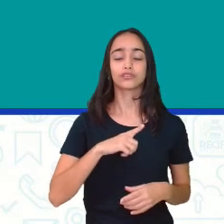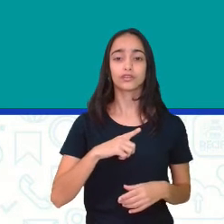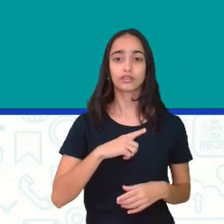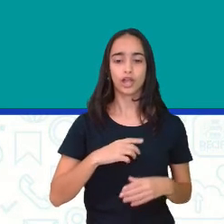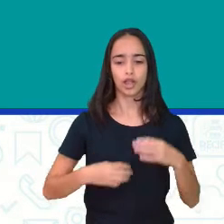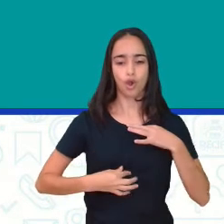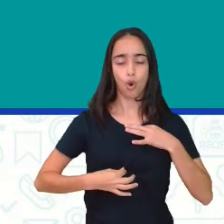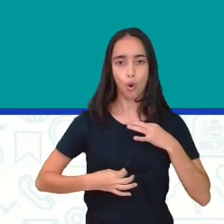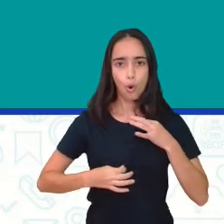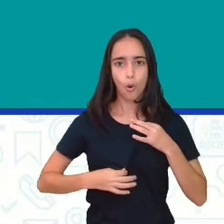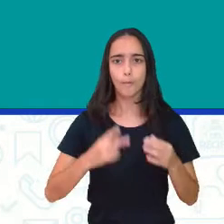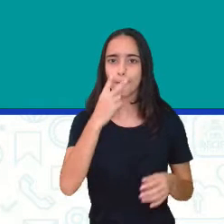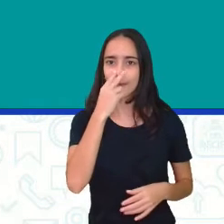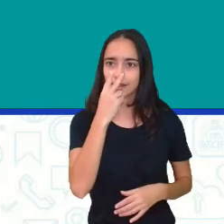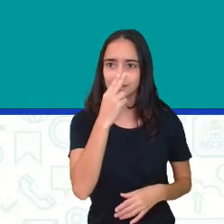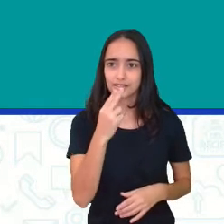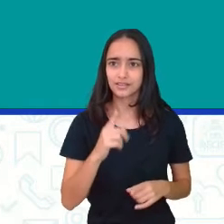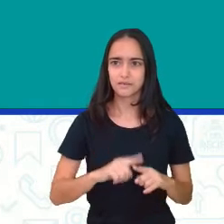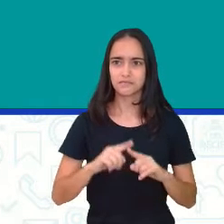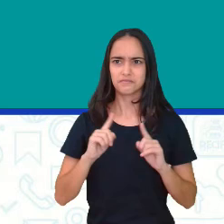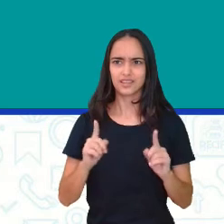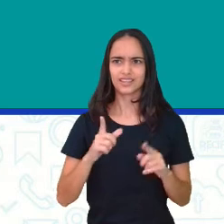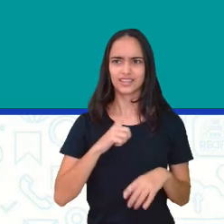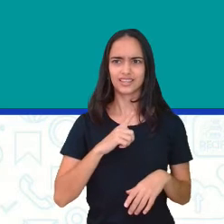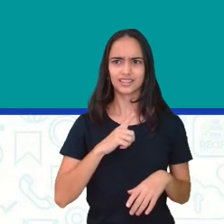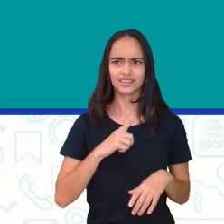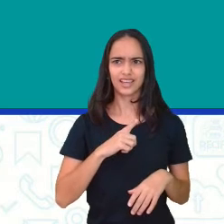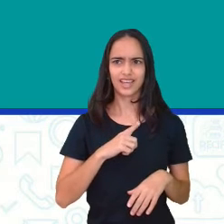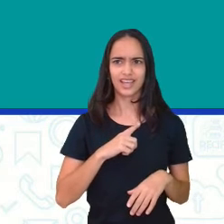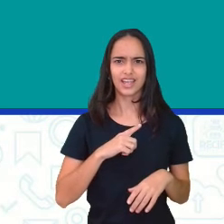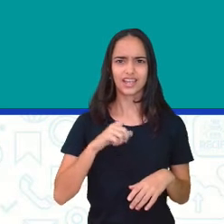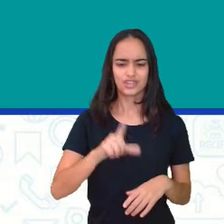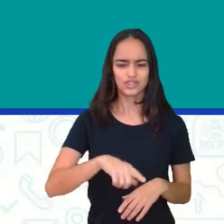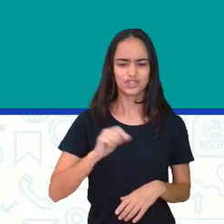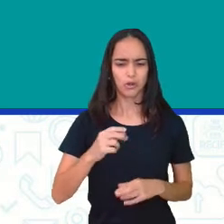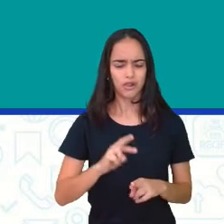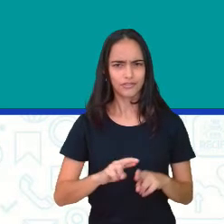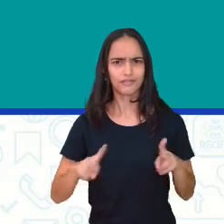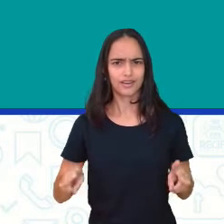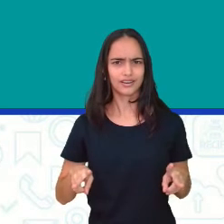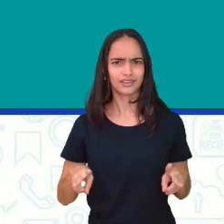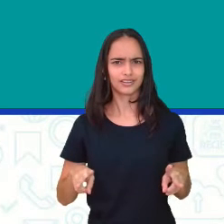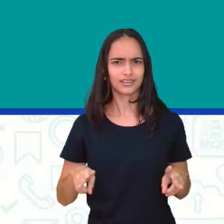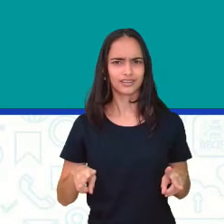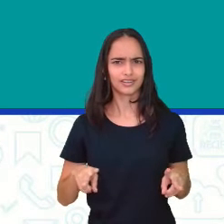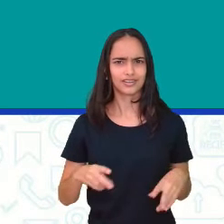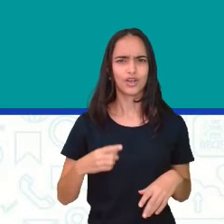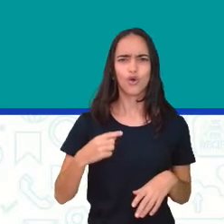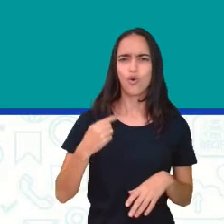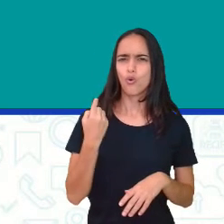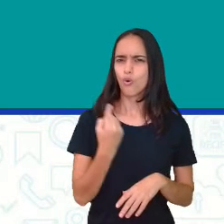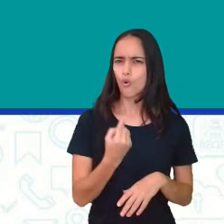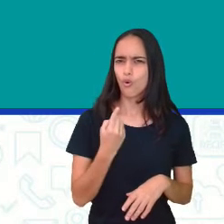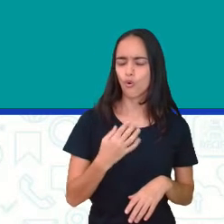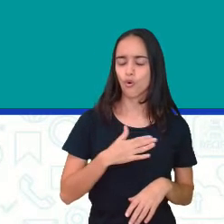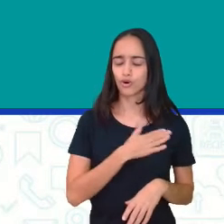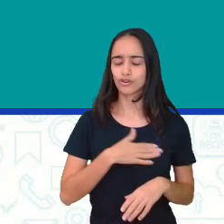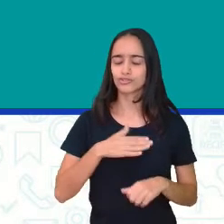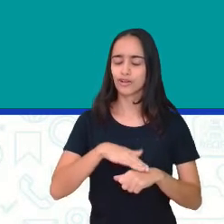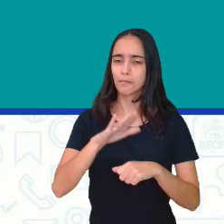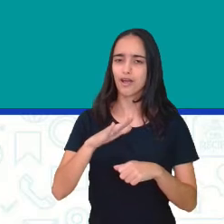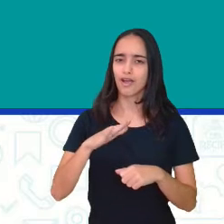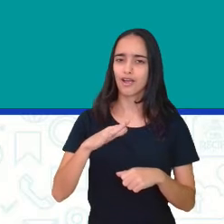aí já tem, ó, até uma escolha diferente, né? De repente, um gosta mais de roupa escura, isso. O outro já gosta de roupa mais